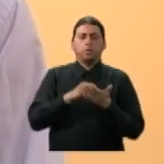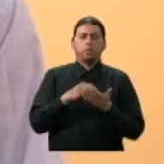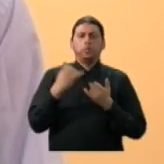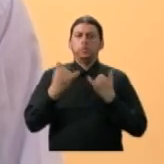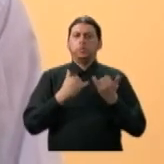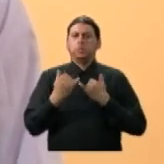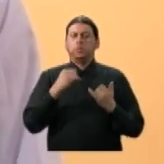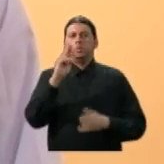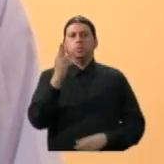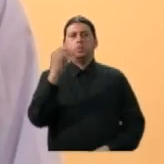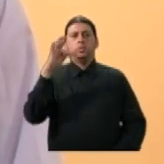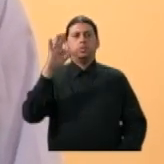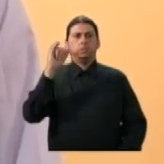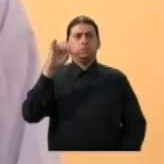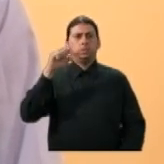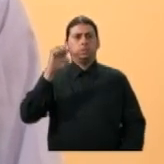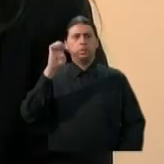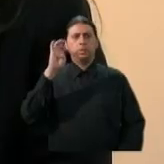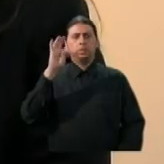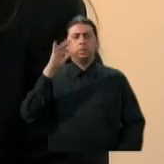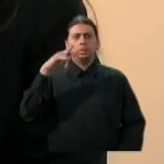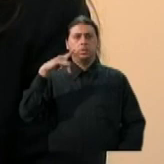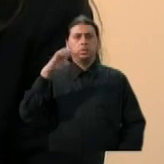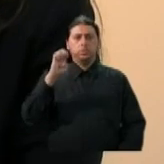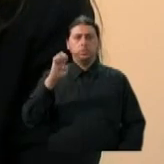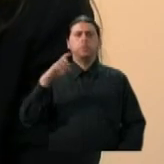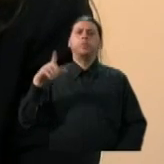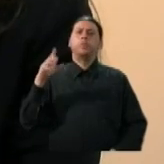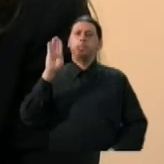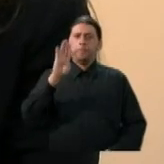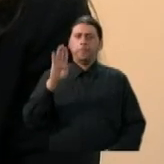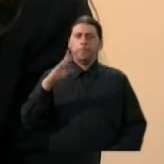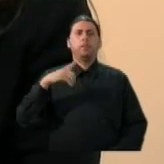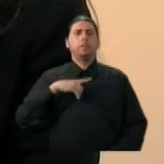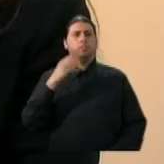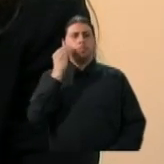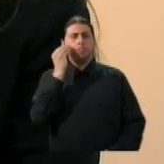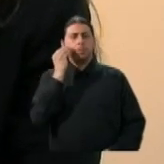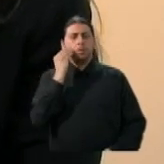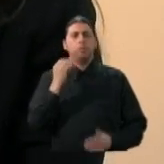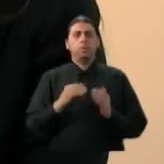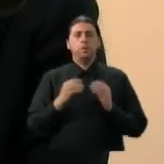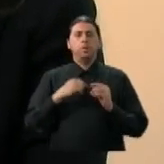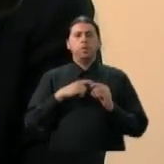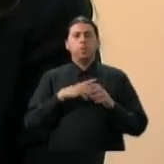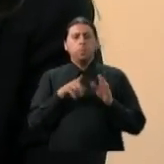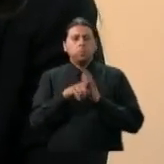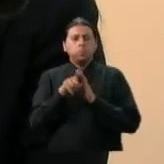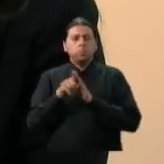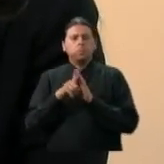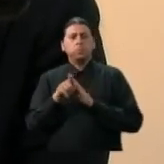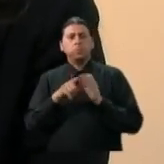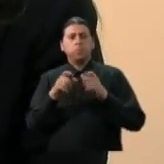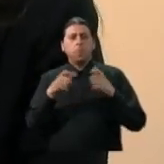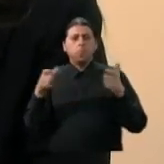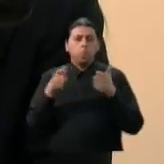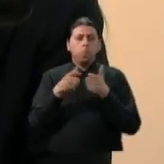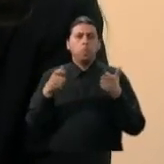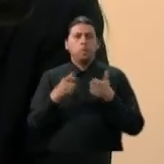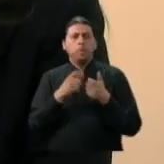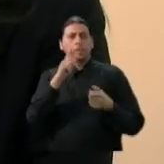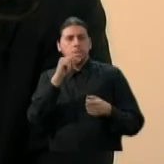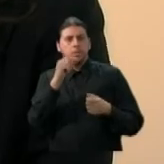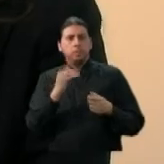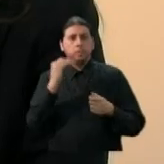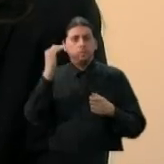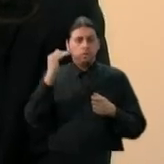hepatite B, se pede o anti-HBs, se ele estiver maior que 10, aí é o suficiente,